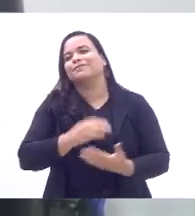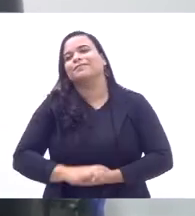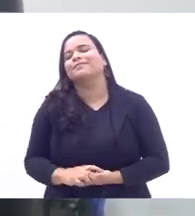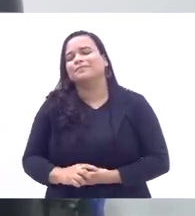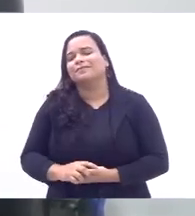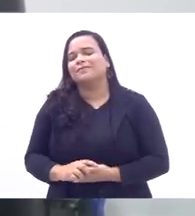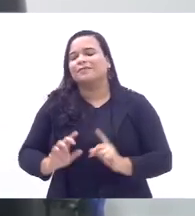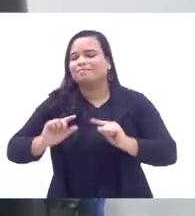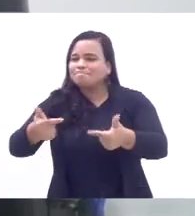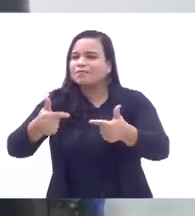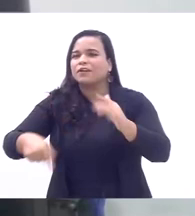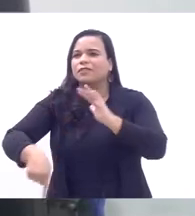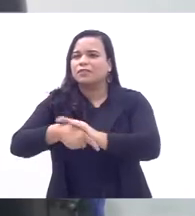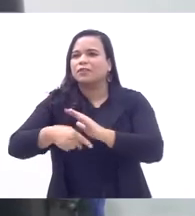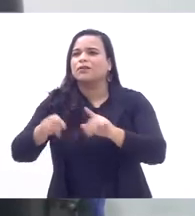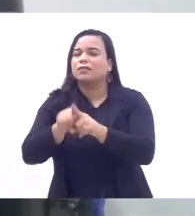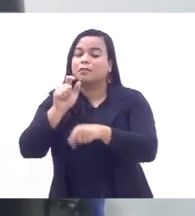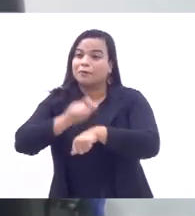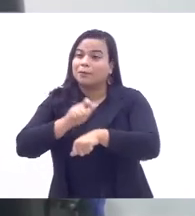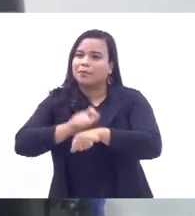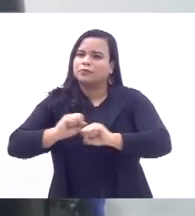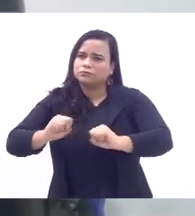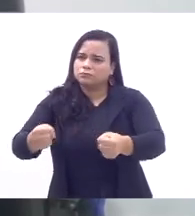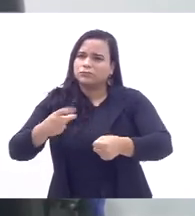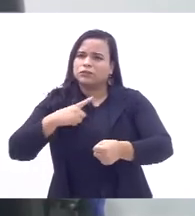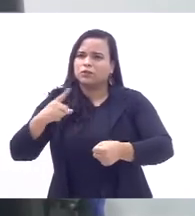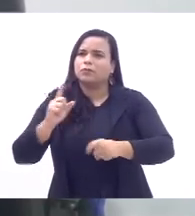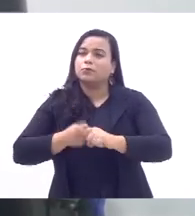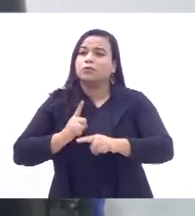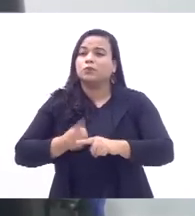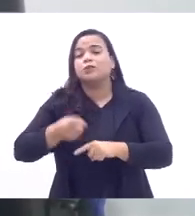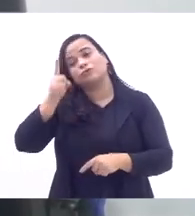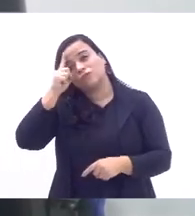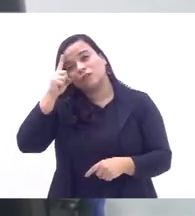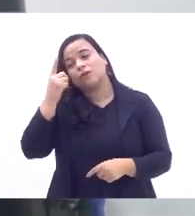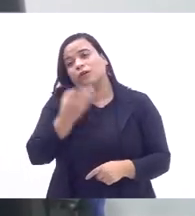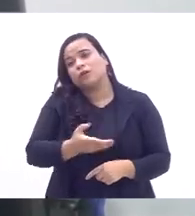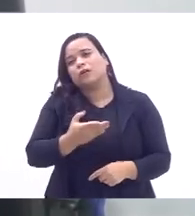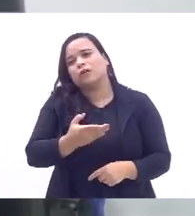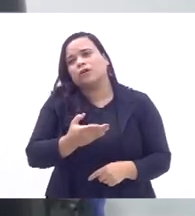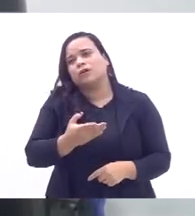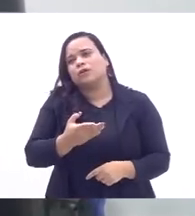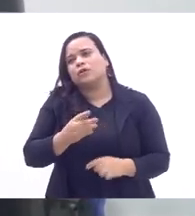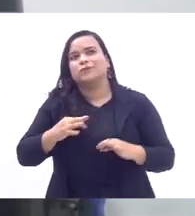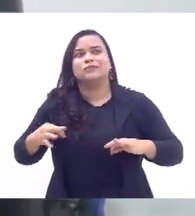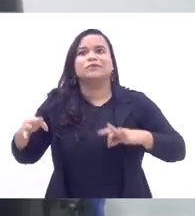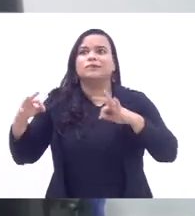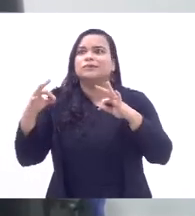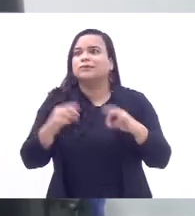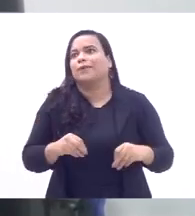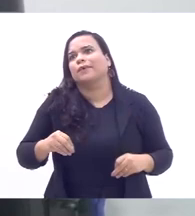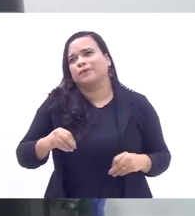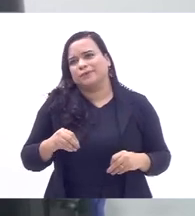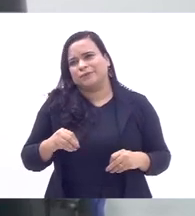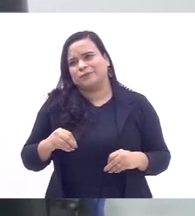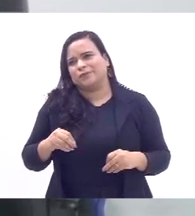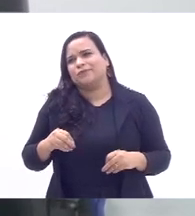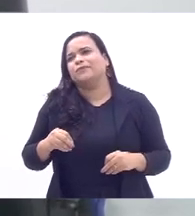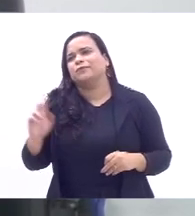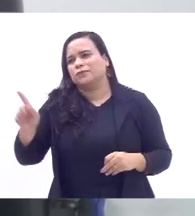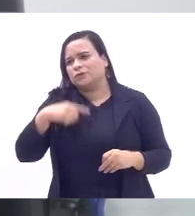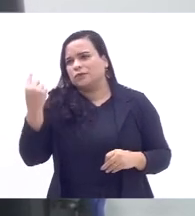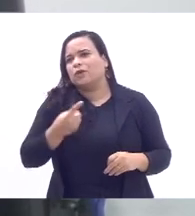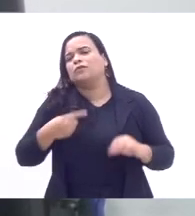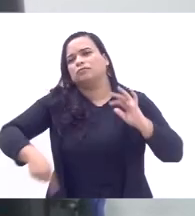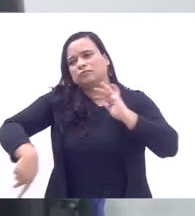pela iniciativa, pelo momento, porque o Dia de Orúmila, para todos aqui, para todos nós